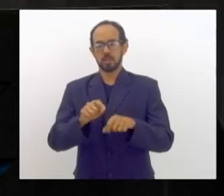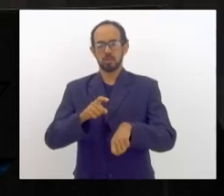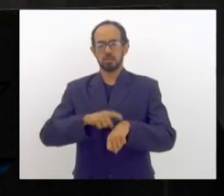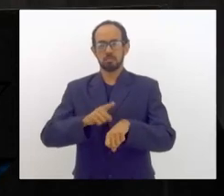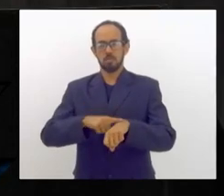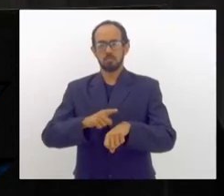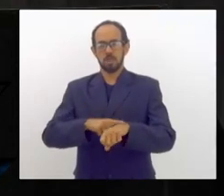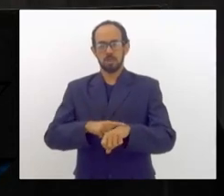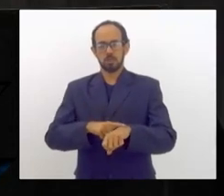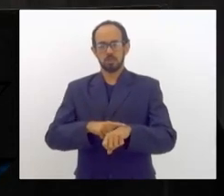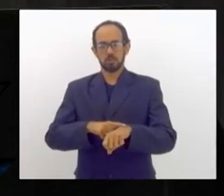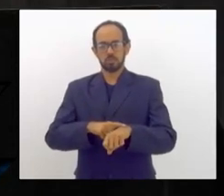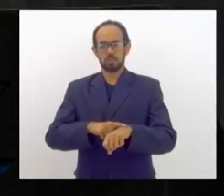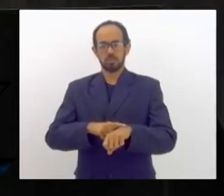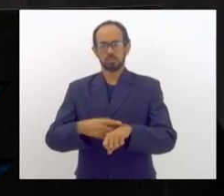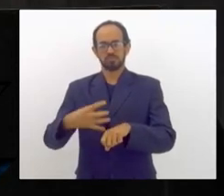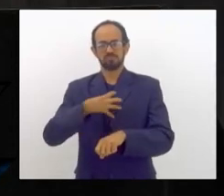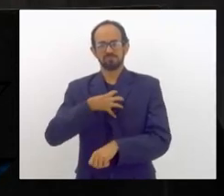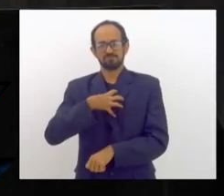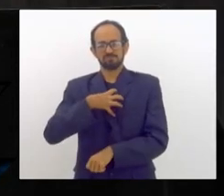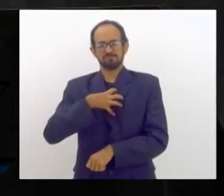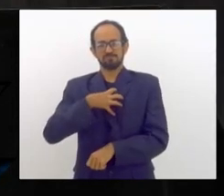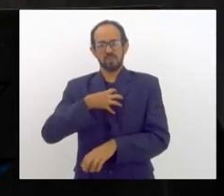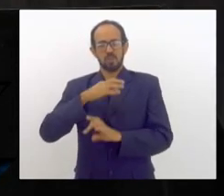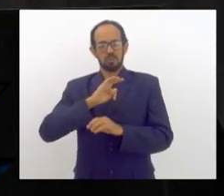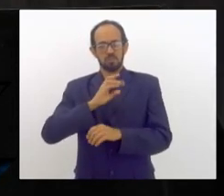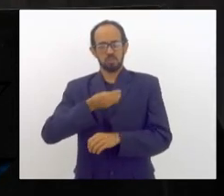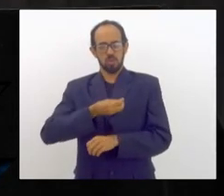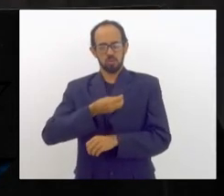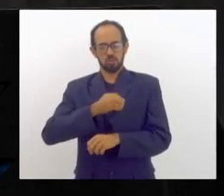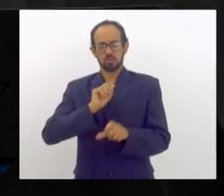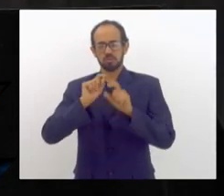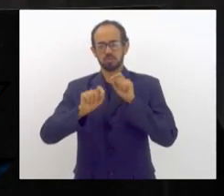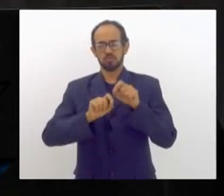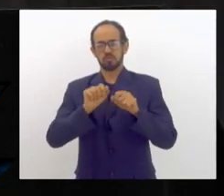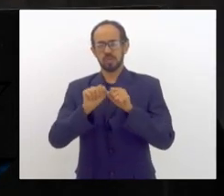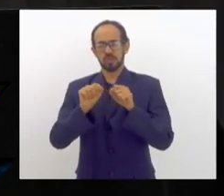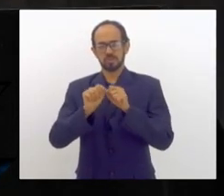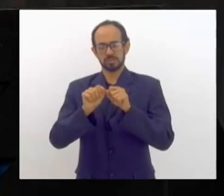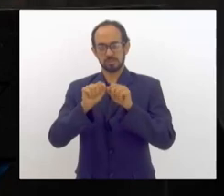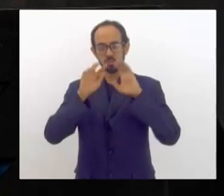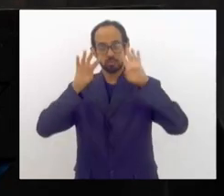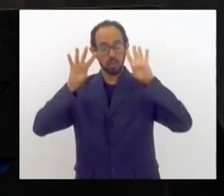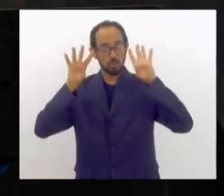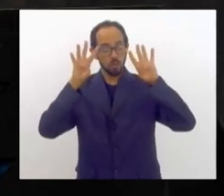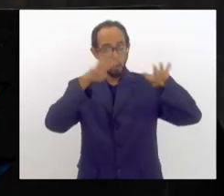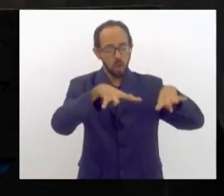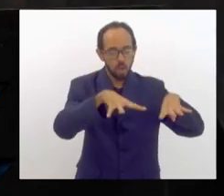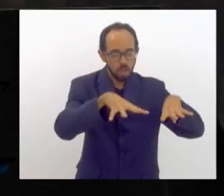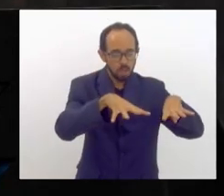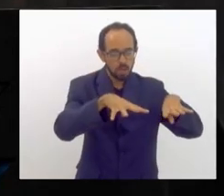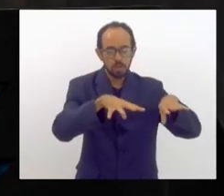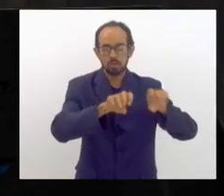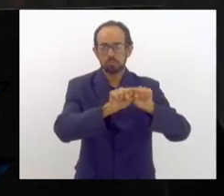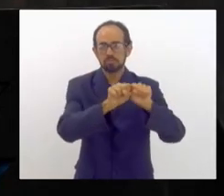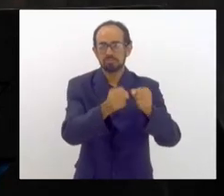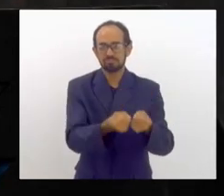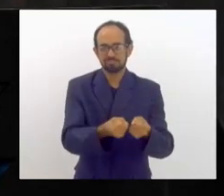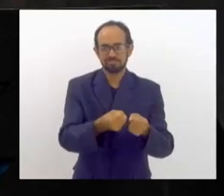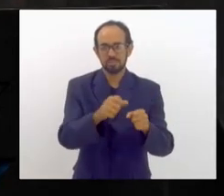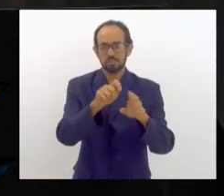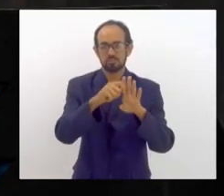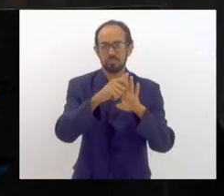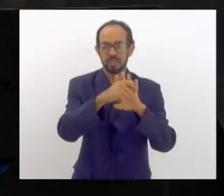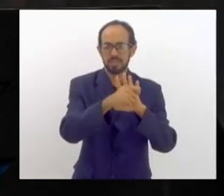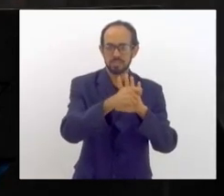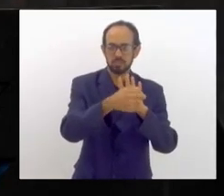comoção, todo mundo vira os olhos para onde aconteceu a catástrofe. Os meses vão passando,